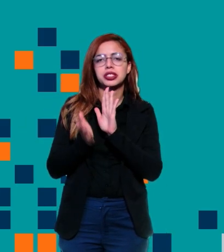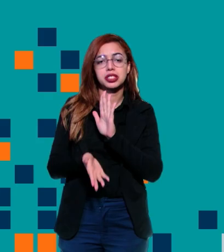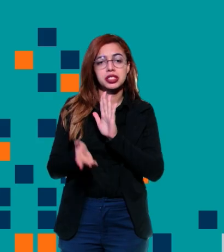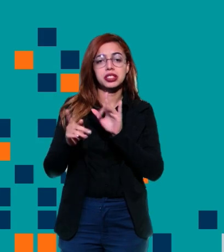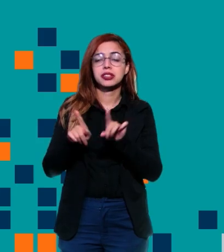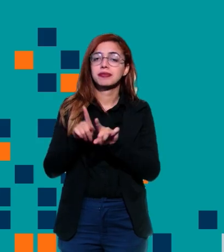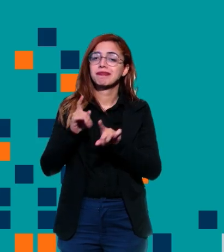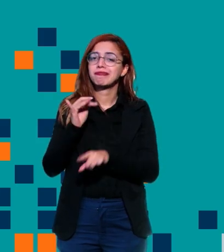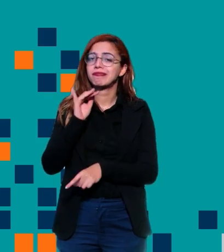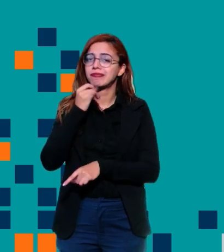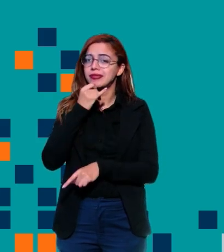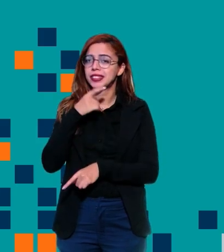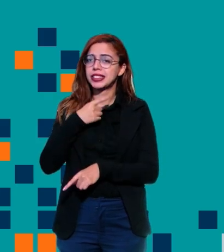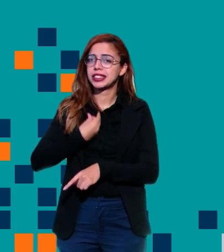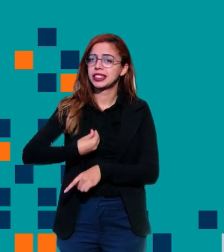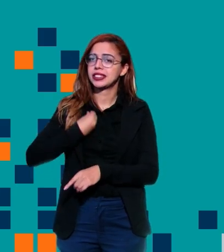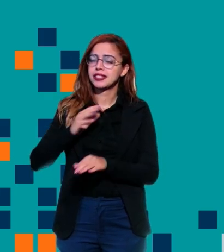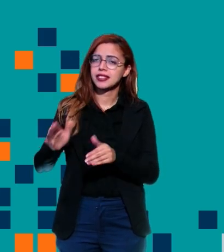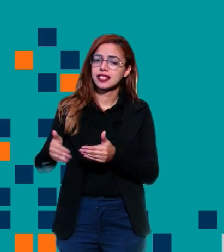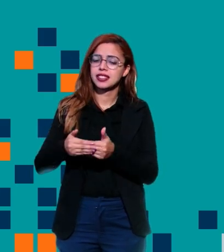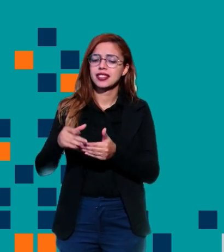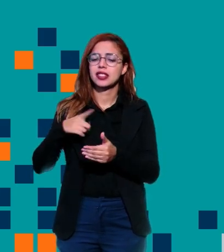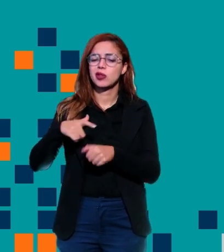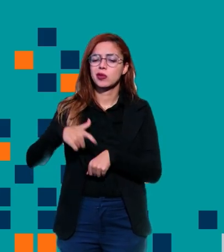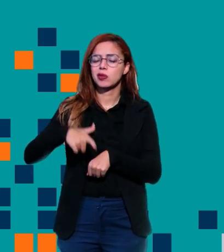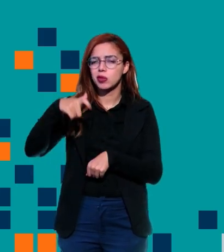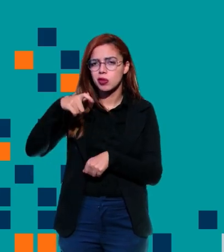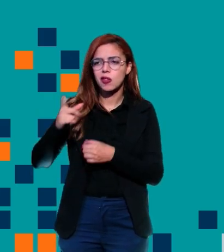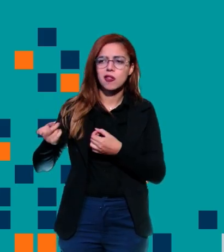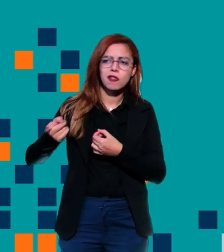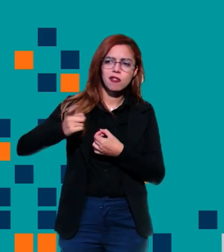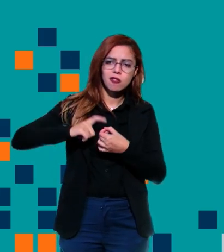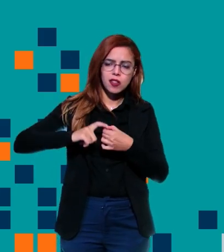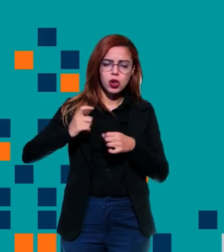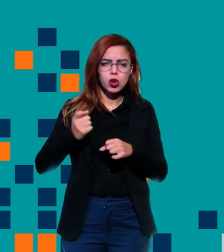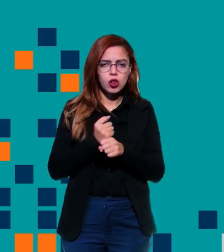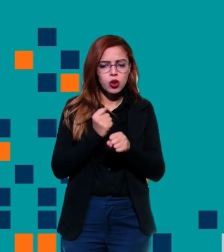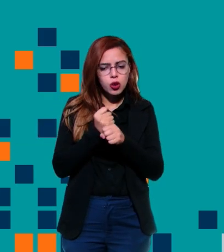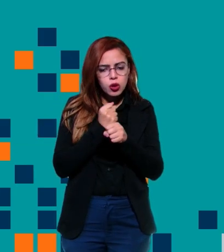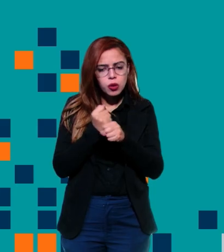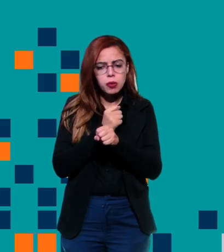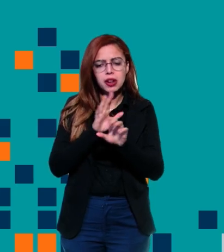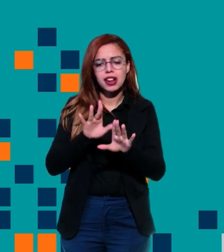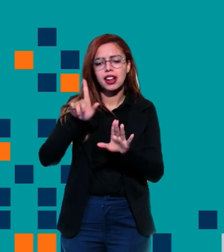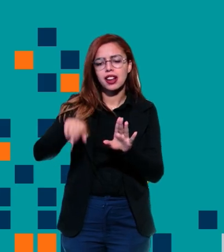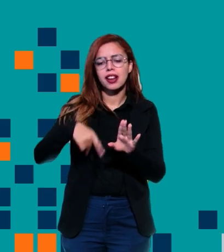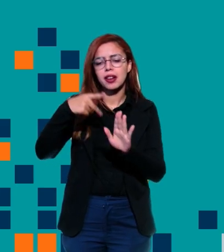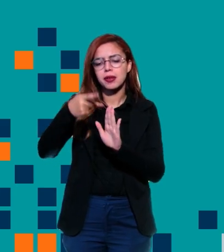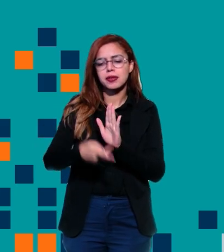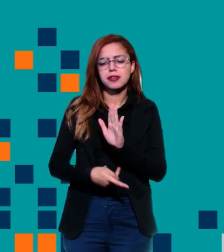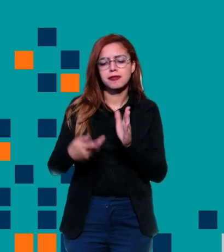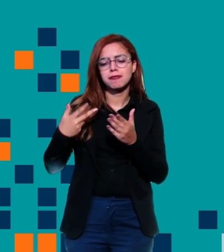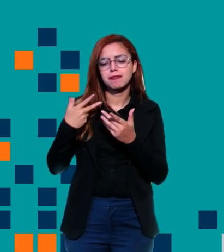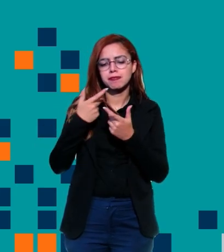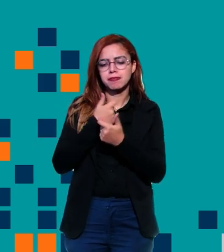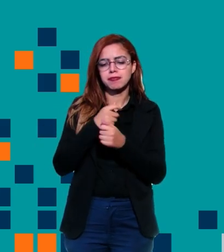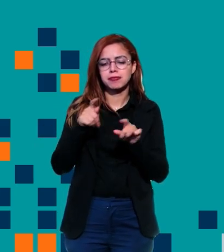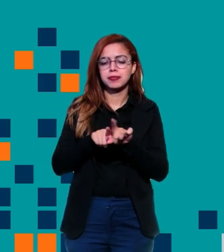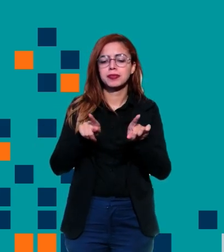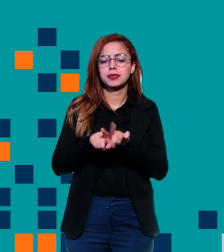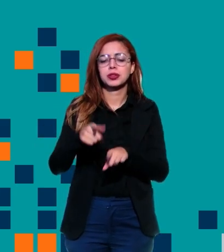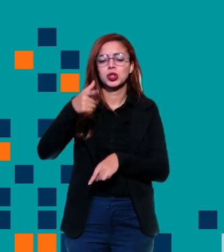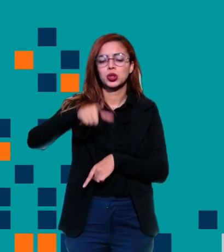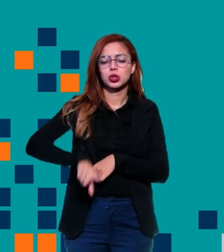está fechado, passa por um processo talvez de restauro, de recuperação, mas é um projeto belíssimo e que, de novo, né, ele